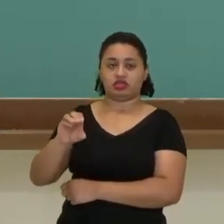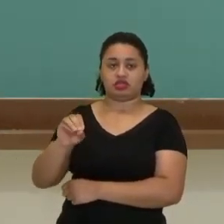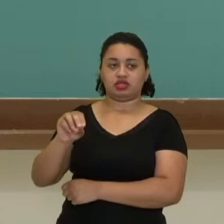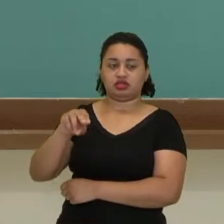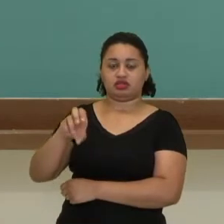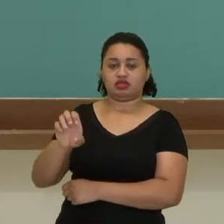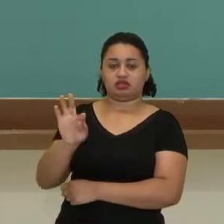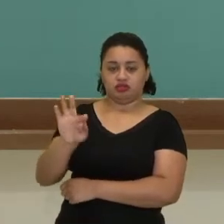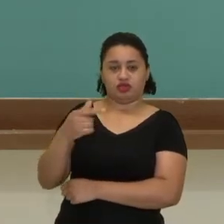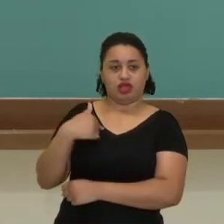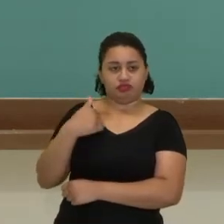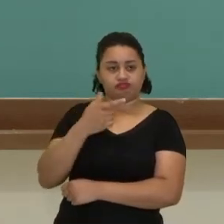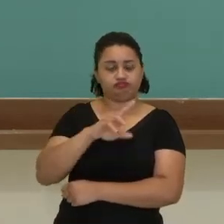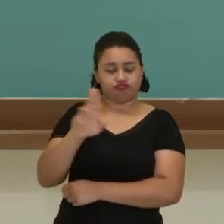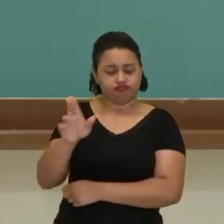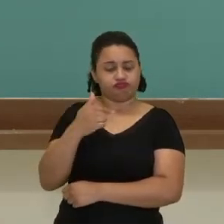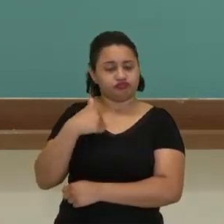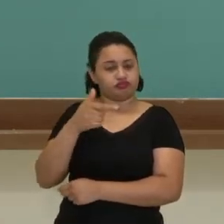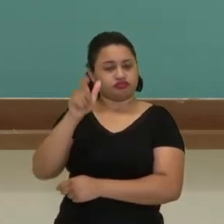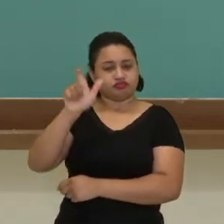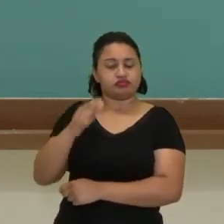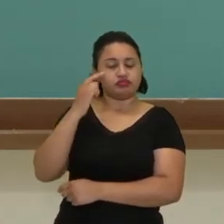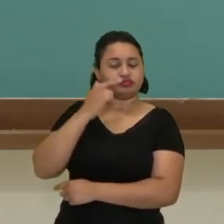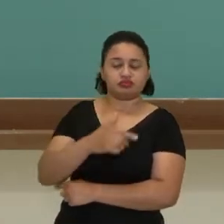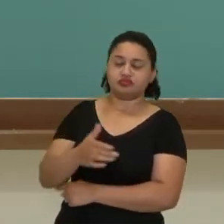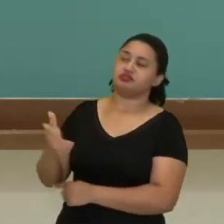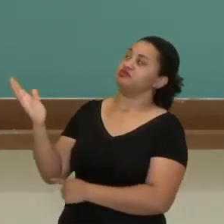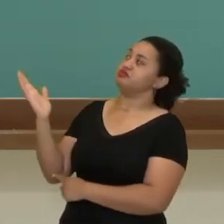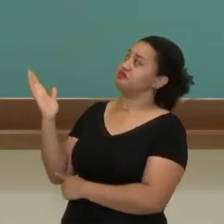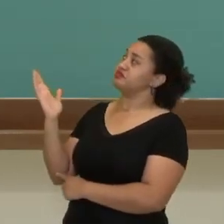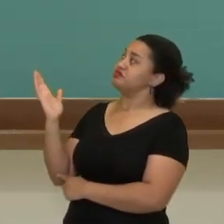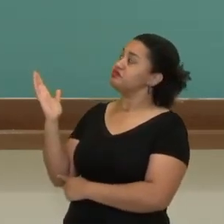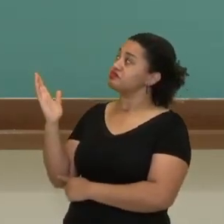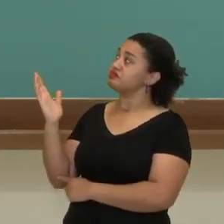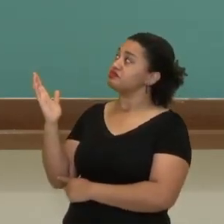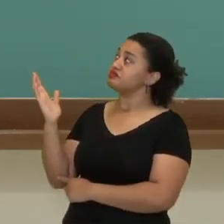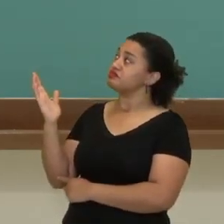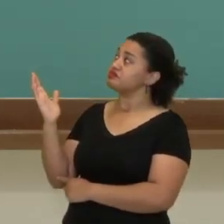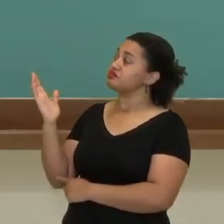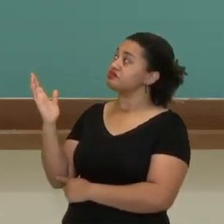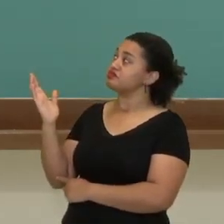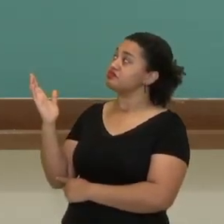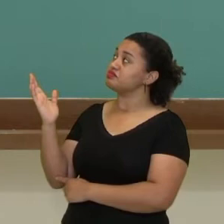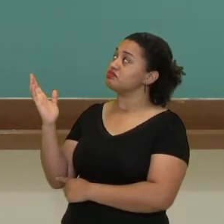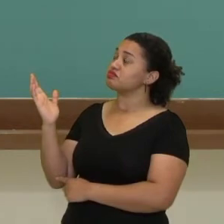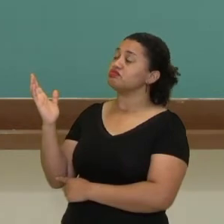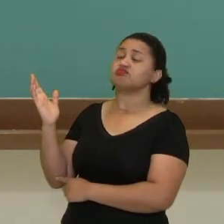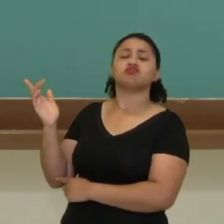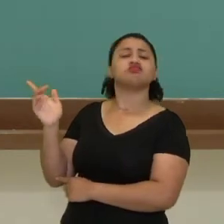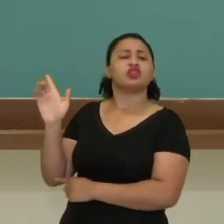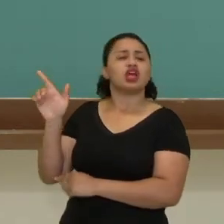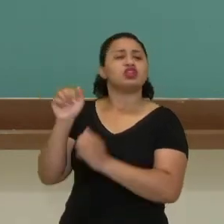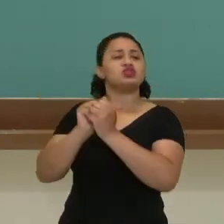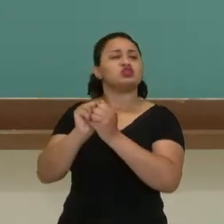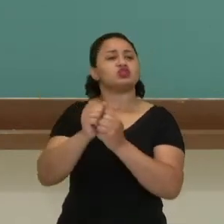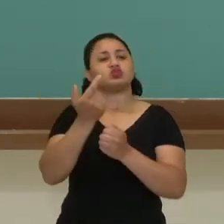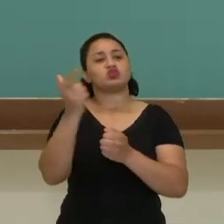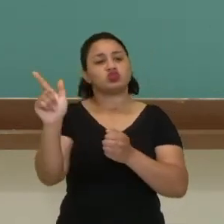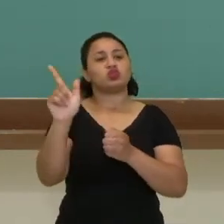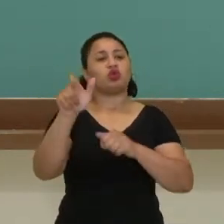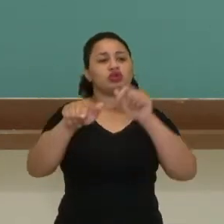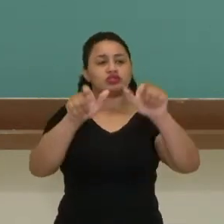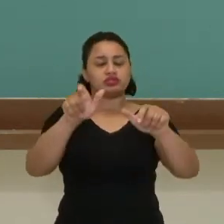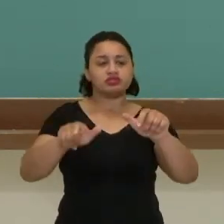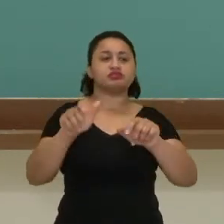impressionismo, grande nome. Ele junto com Pierre-Auguste Renoir, que a gente já vai ver, Frédéric Bazille, Edgar Degas, são os artistas